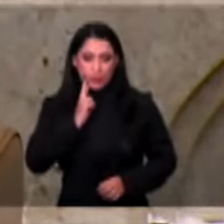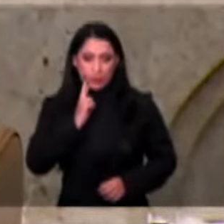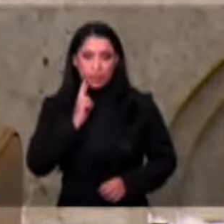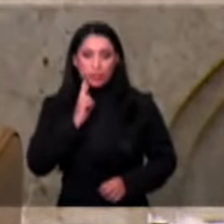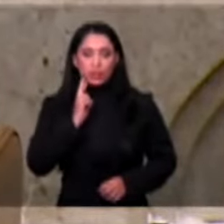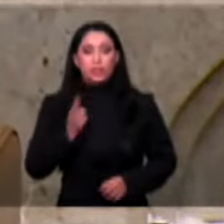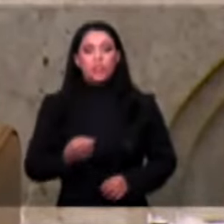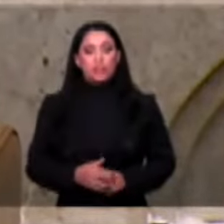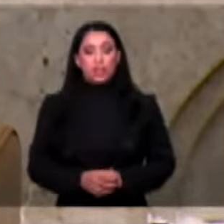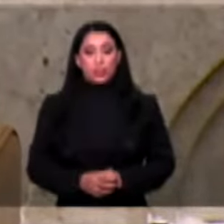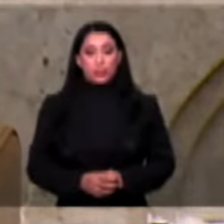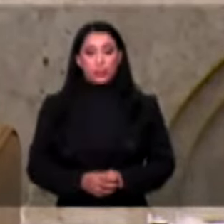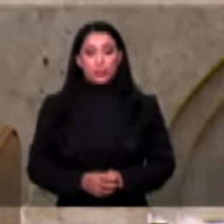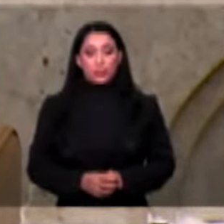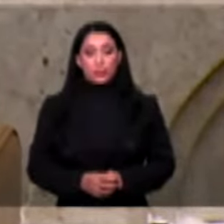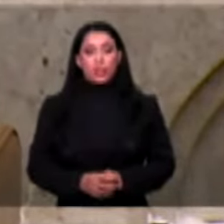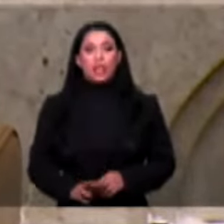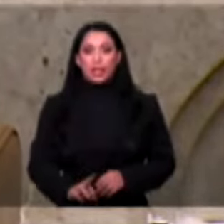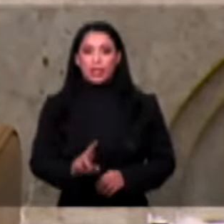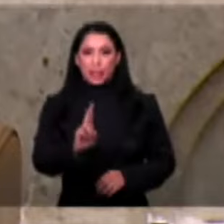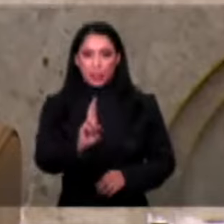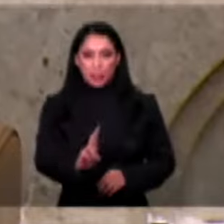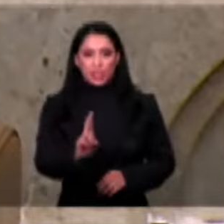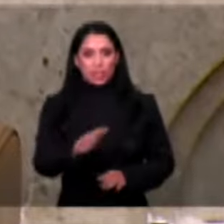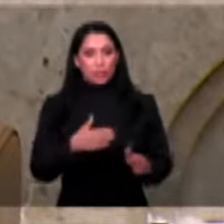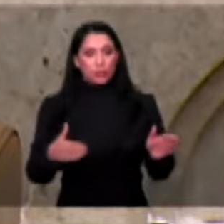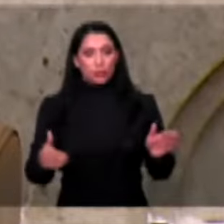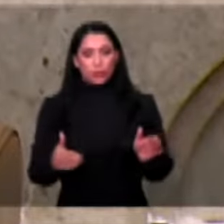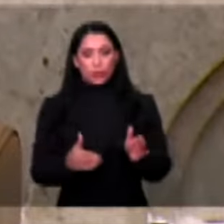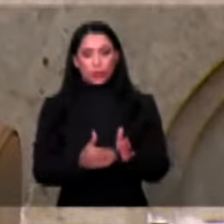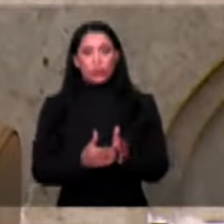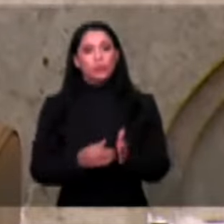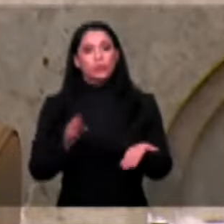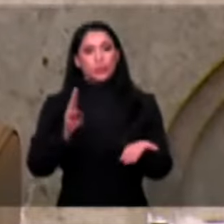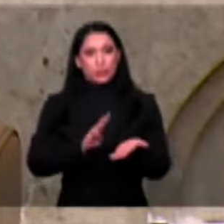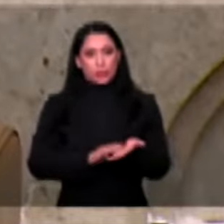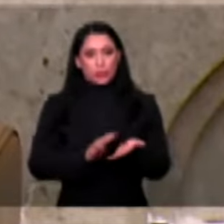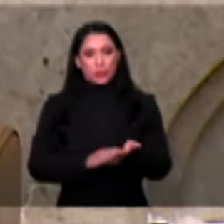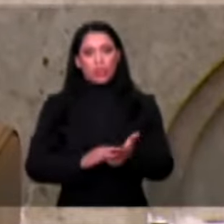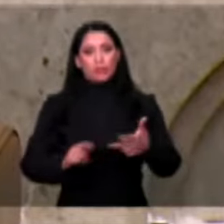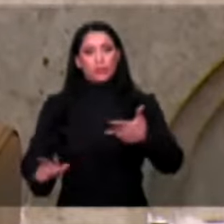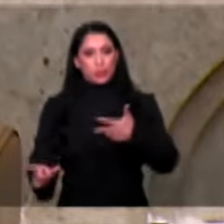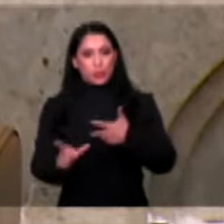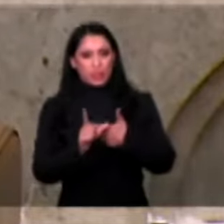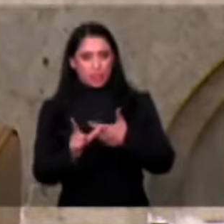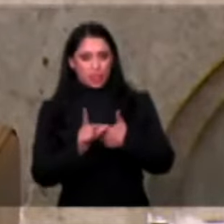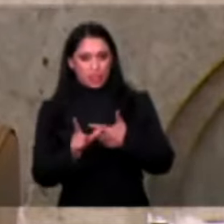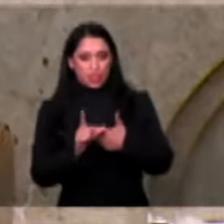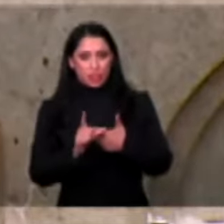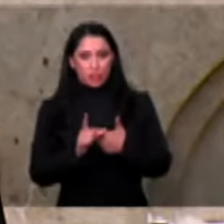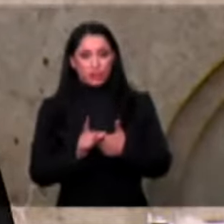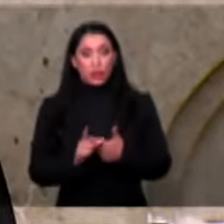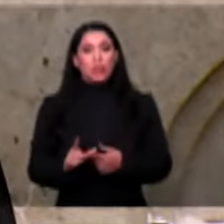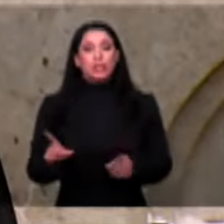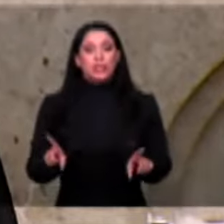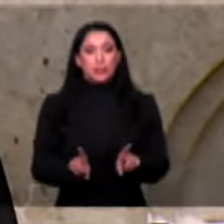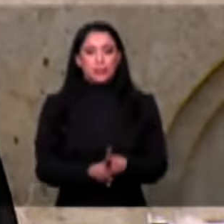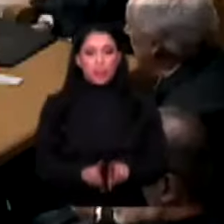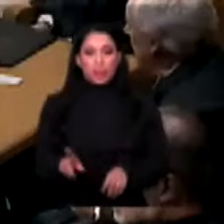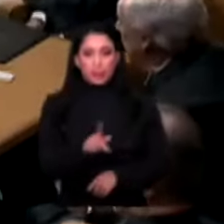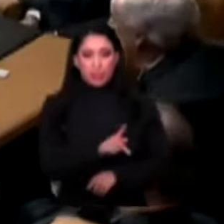na pessoa de quem cumprimento os membros do Poder Legislativo. Presidente da Câmara dos